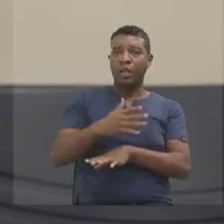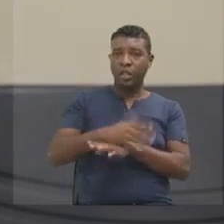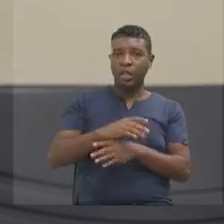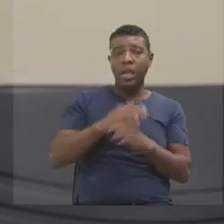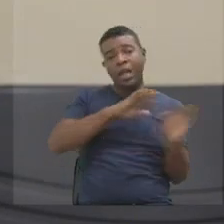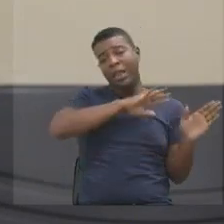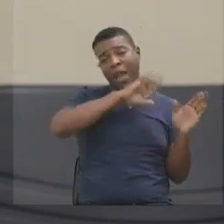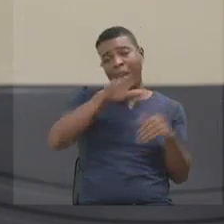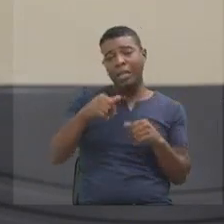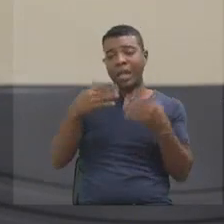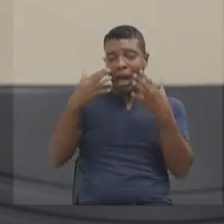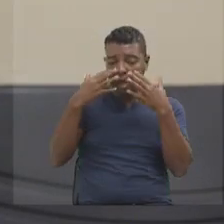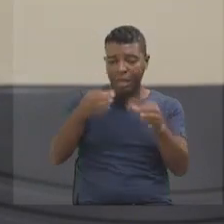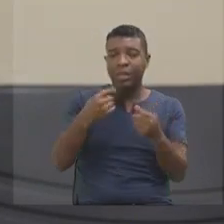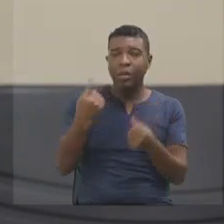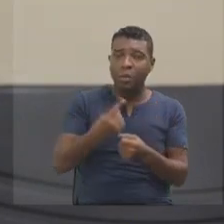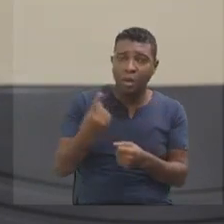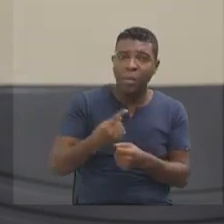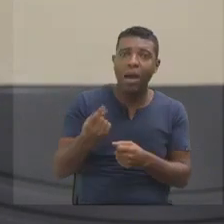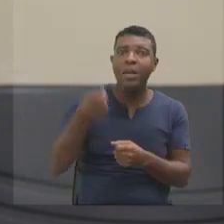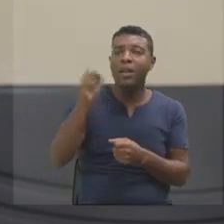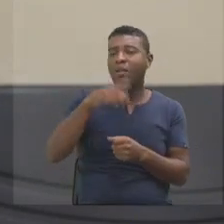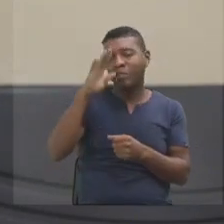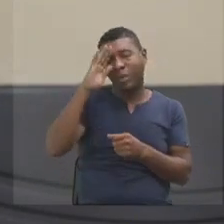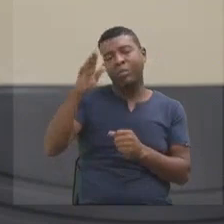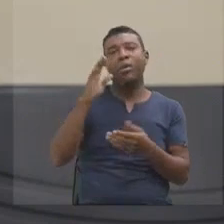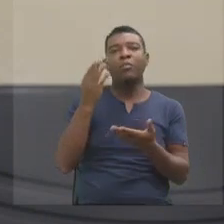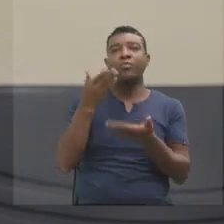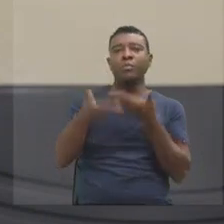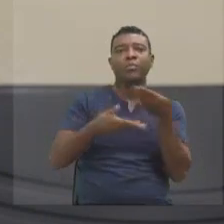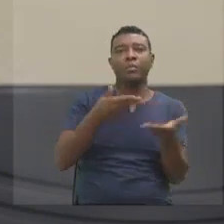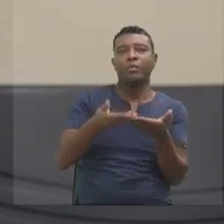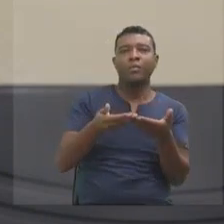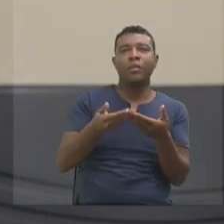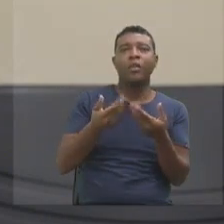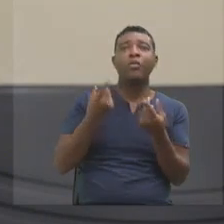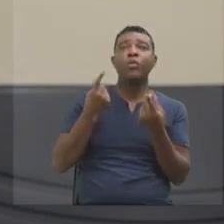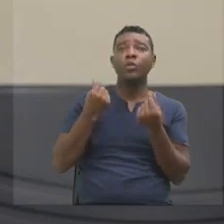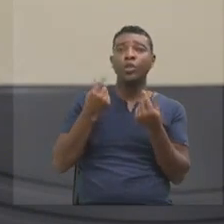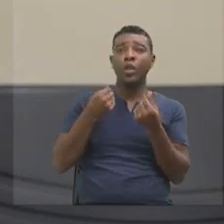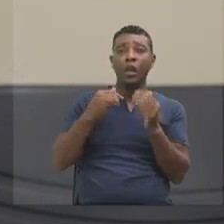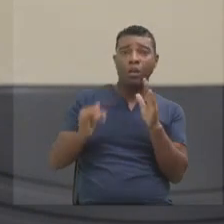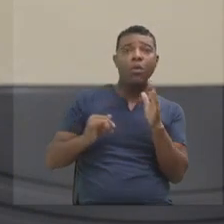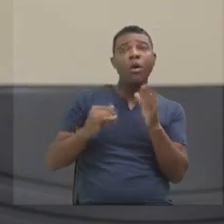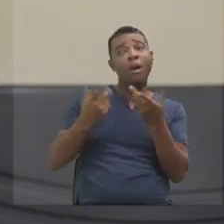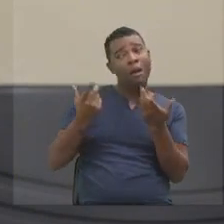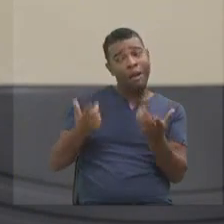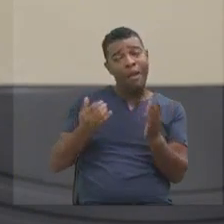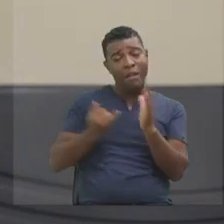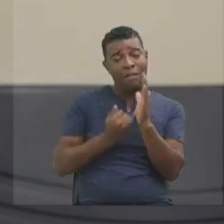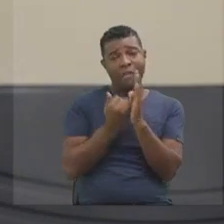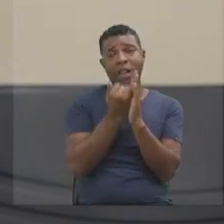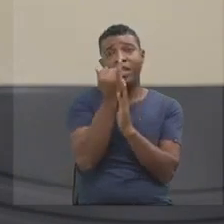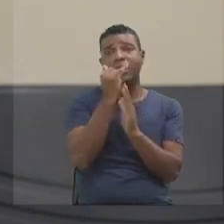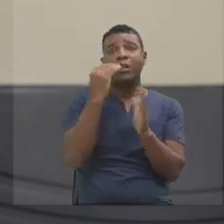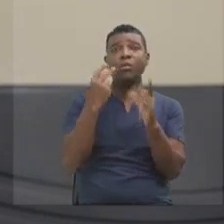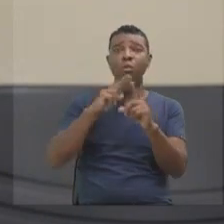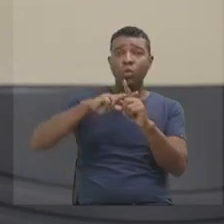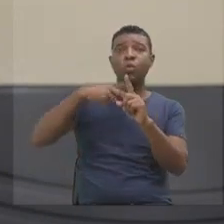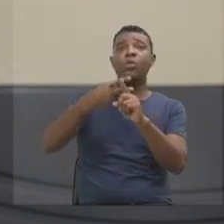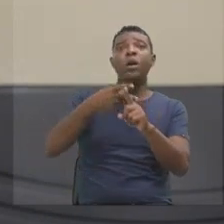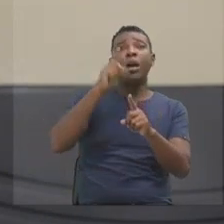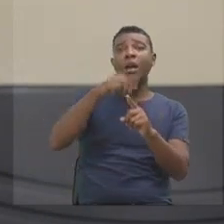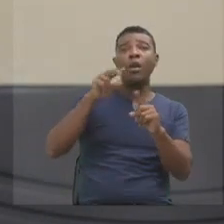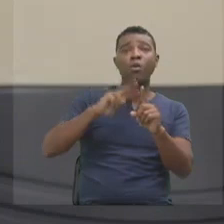primária como matriciador do Cuidado senão o dinheiro é sem fim a inflação é alta é o dobro da inflação normal de